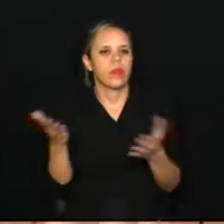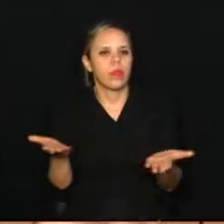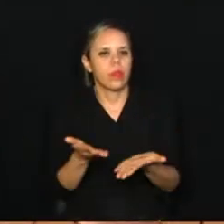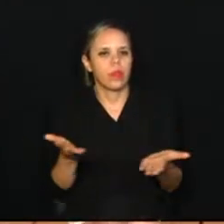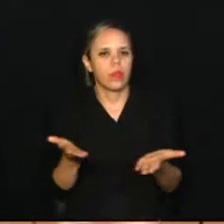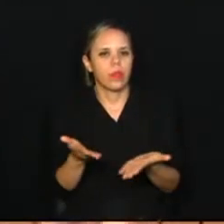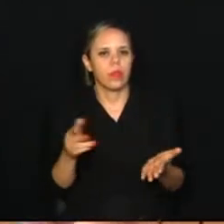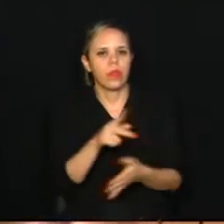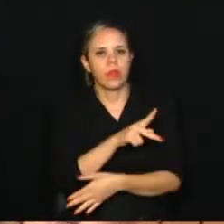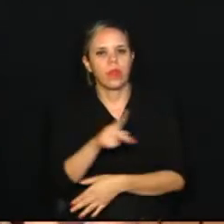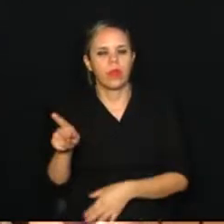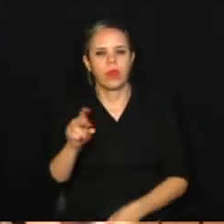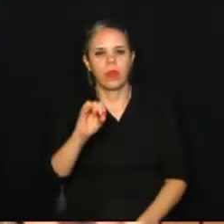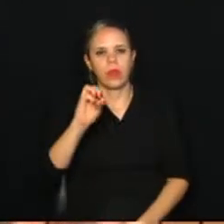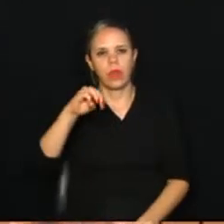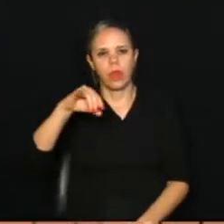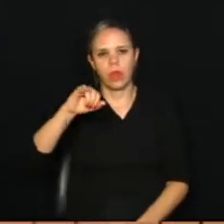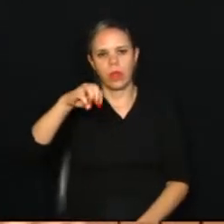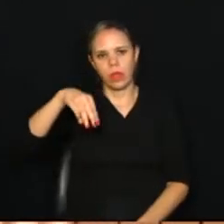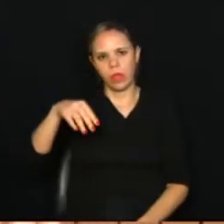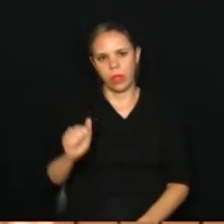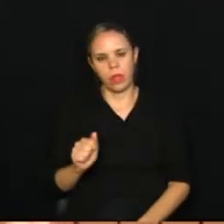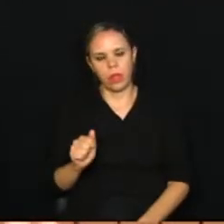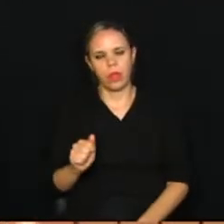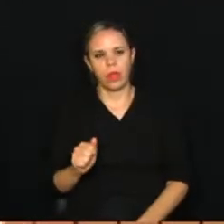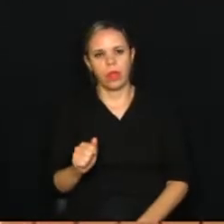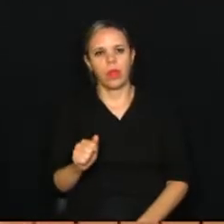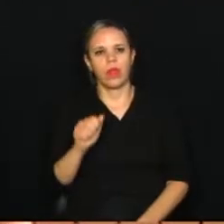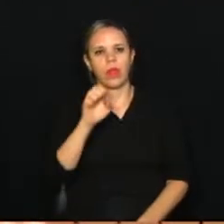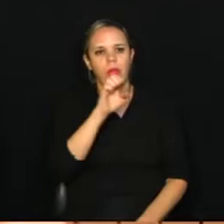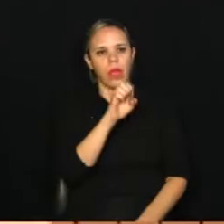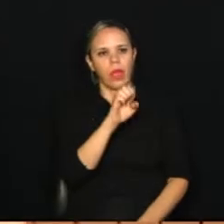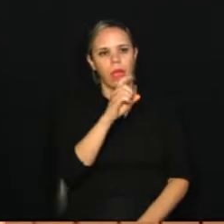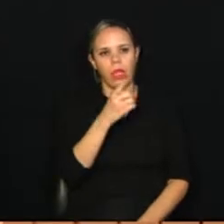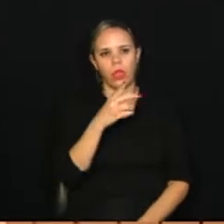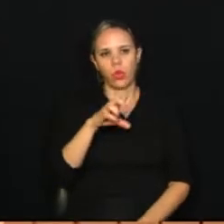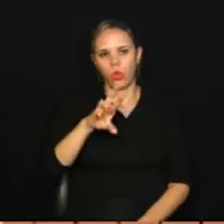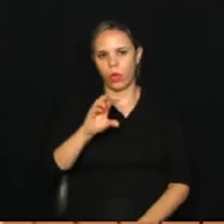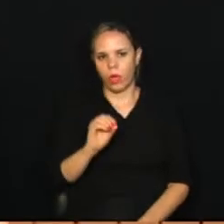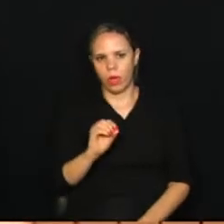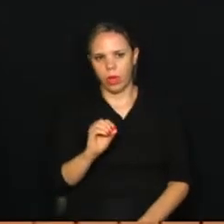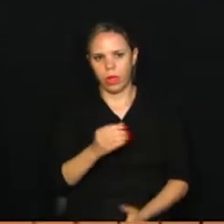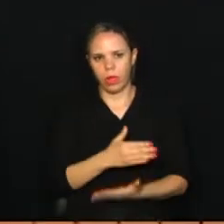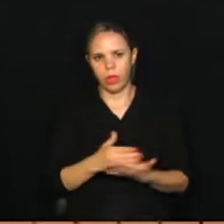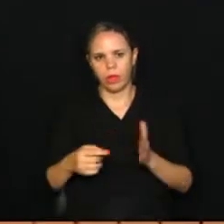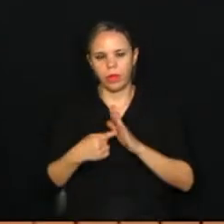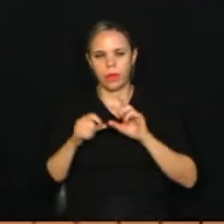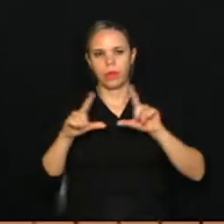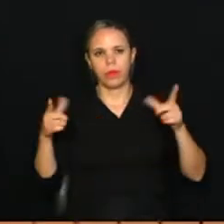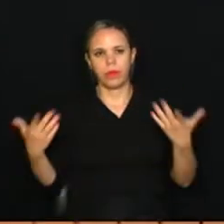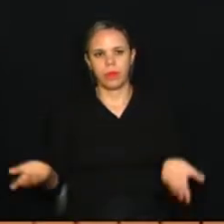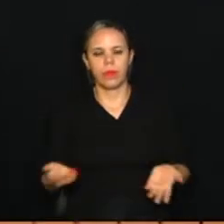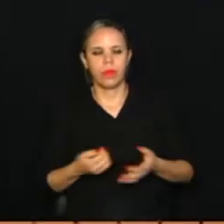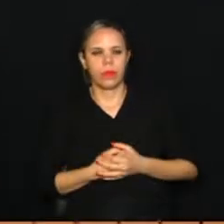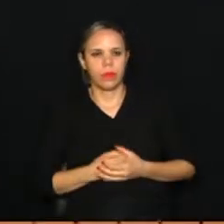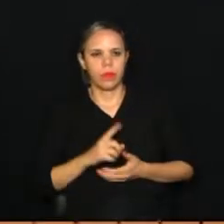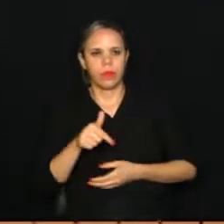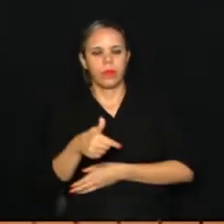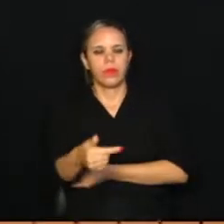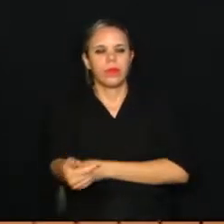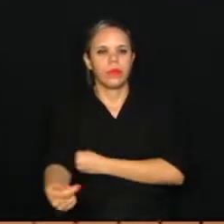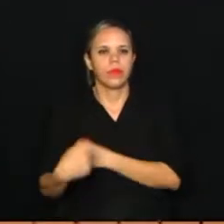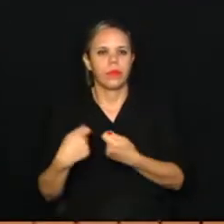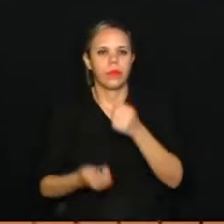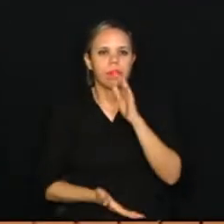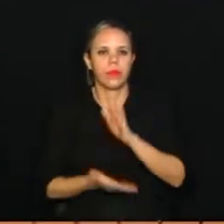o presidente da IMA, Eduardo Coelho. Ele vai iniciar fazendo uma apresentação. Na sequência, ele vai precisar